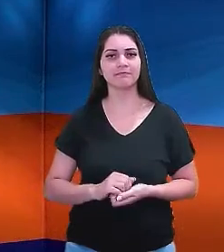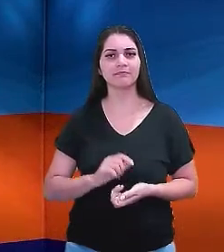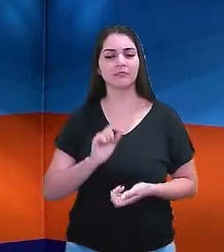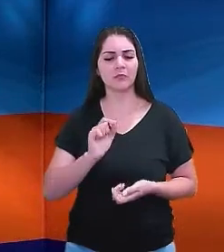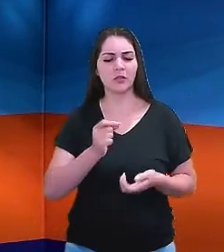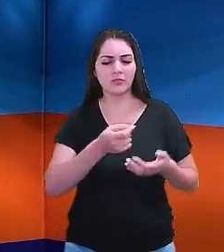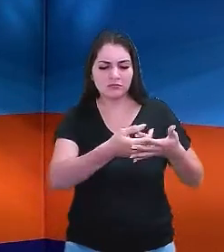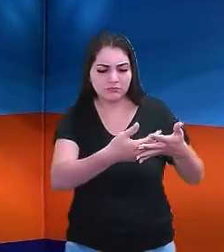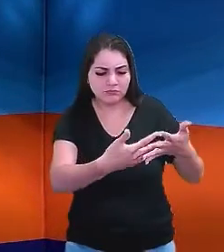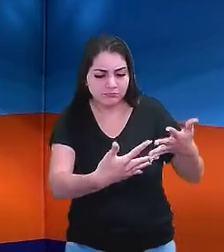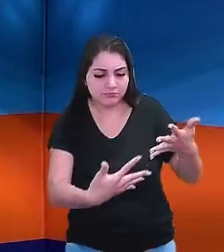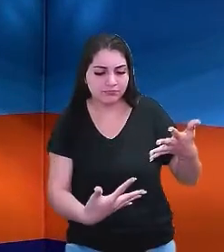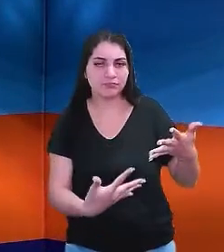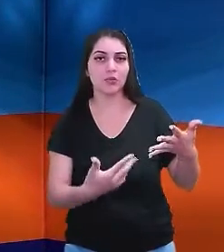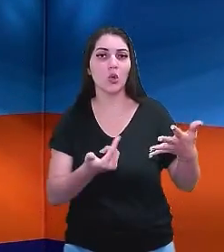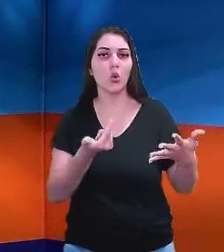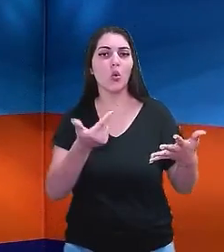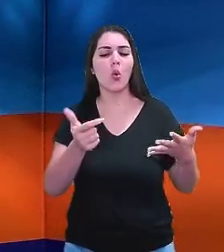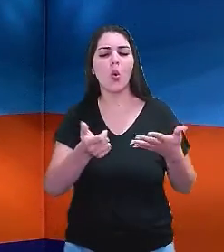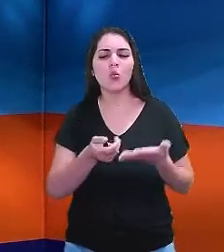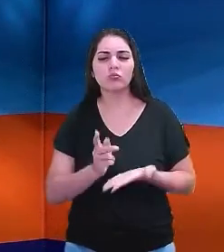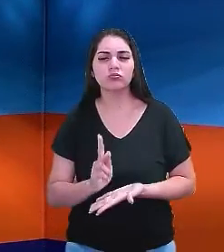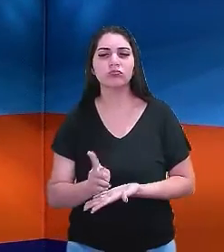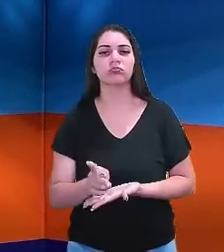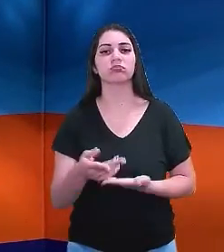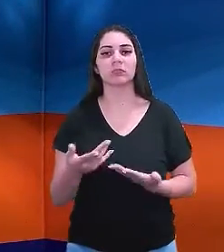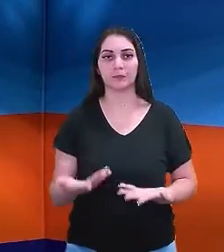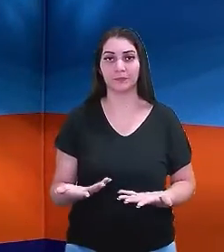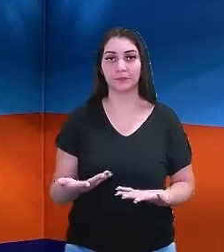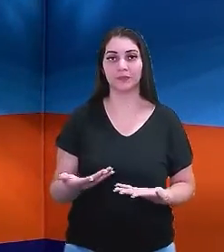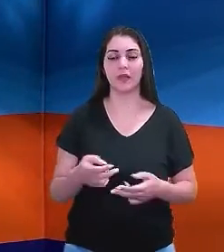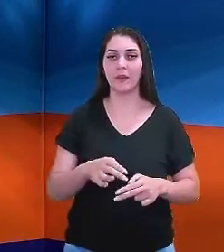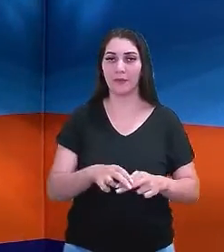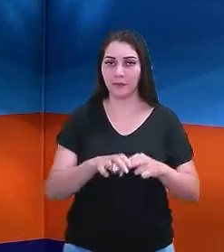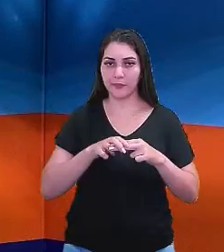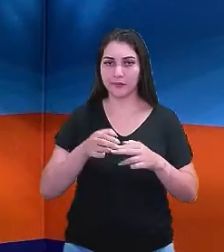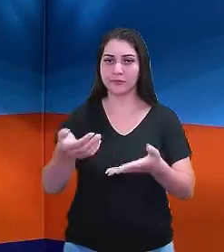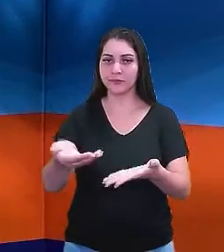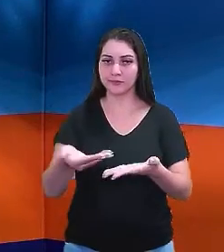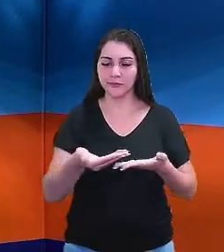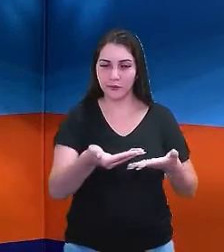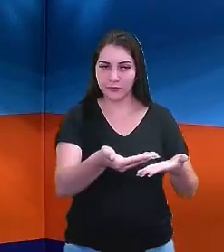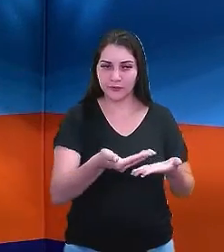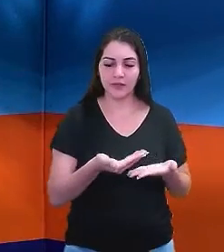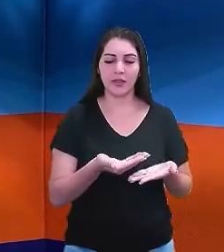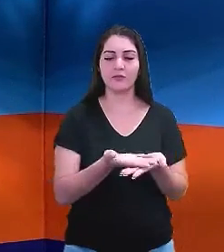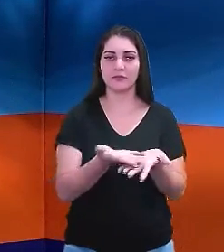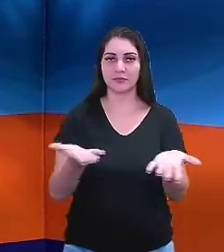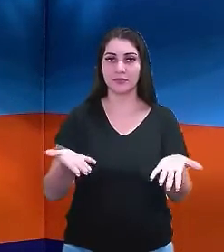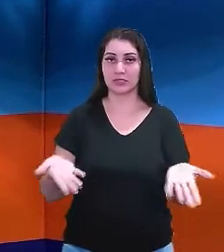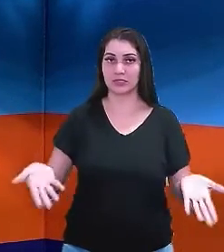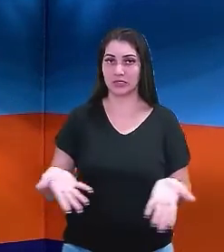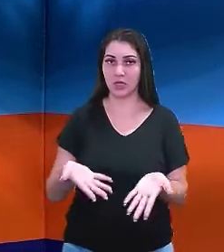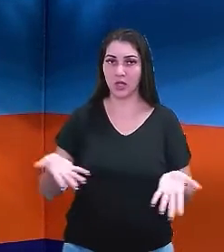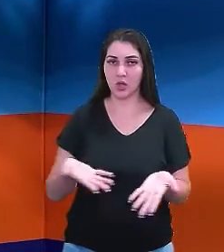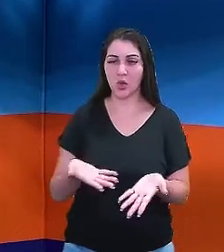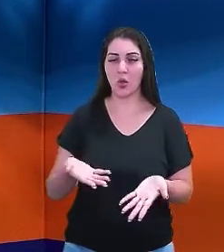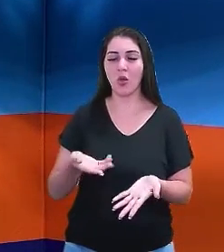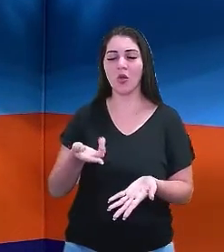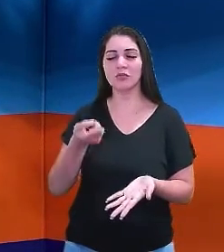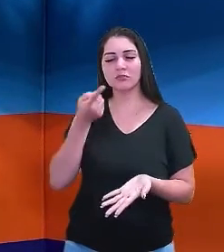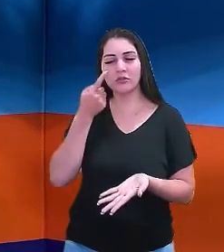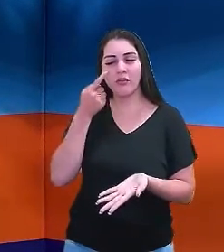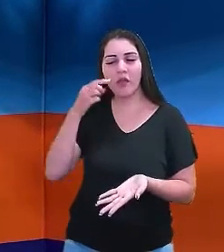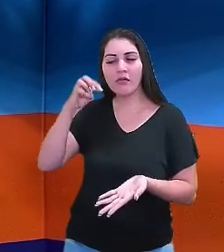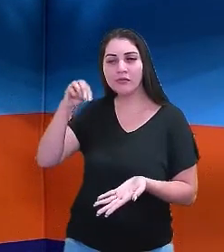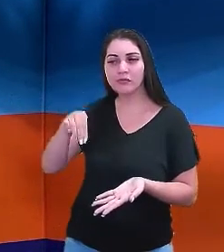a sua extensão, uma outra continuidade. Então, por isso, eu vou convidar vocês agora para vir aqui nesses